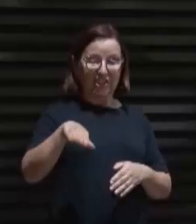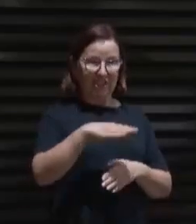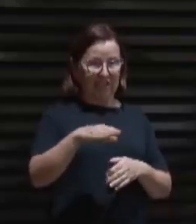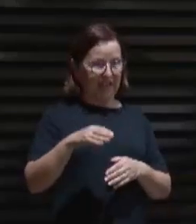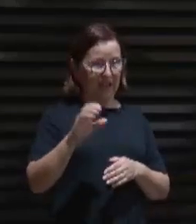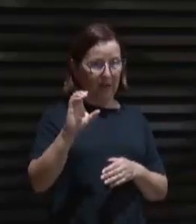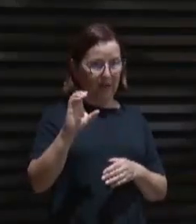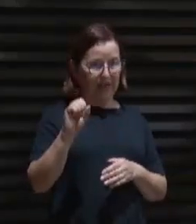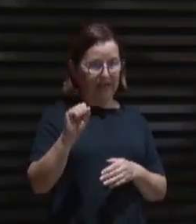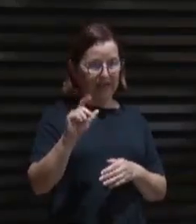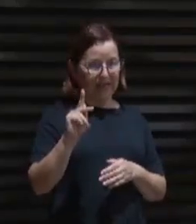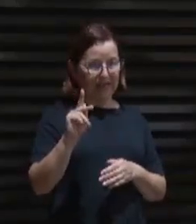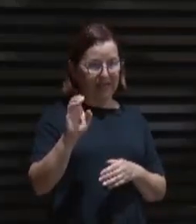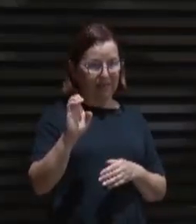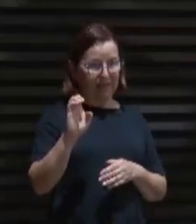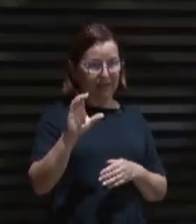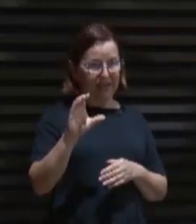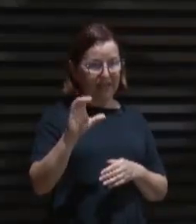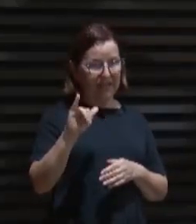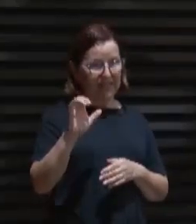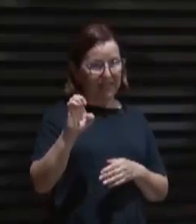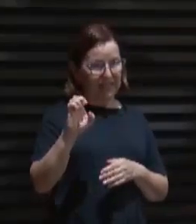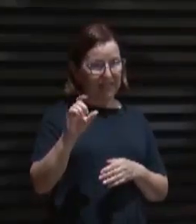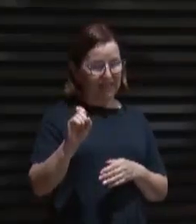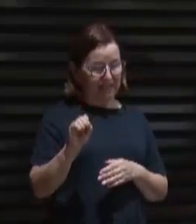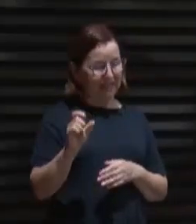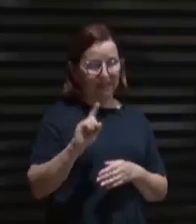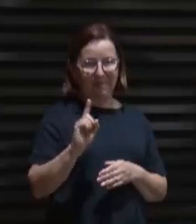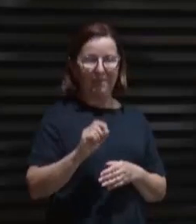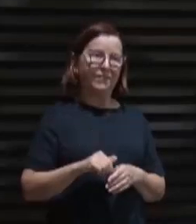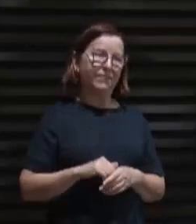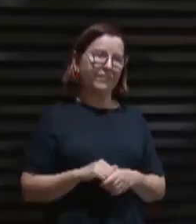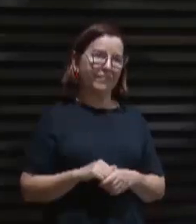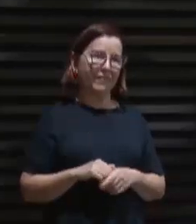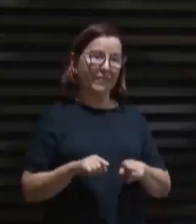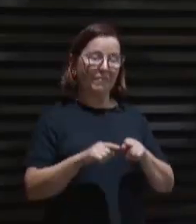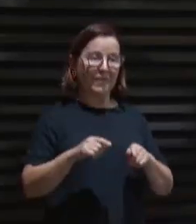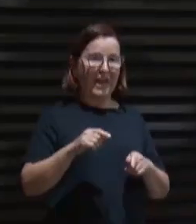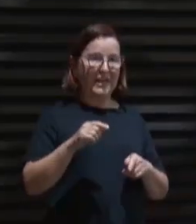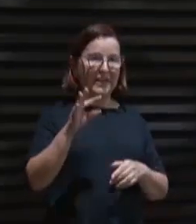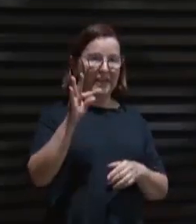sim, pode haver. Mas teoria não é ciência.